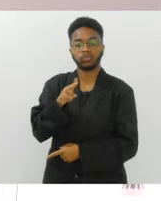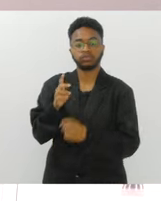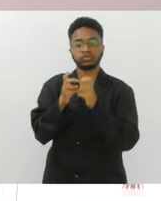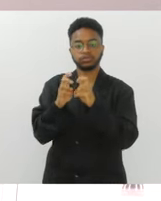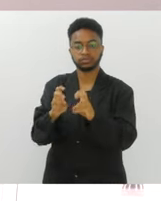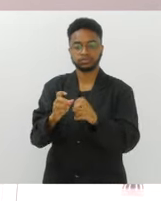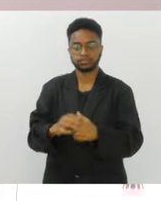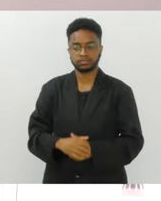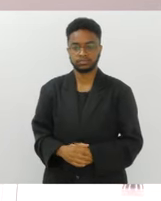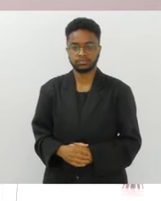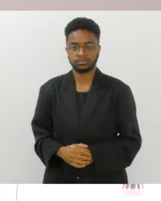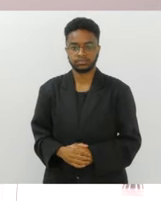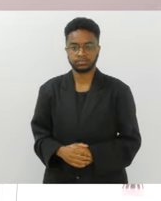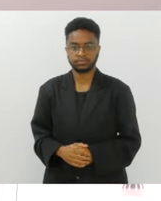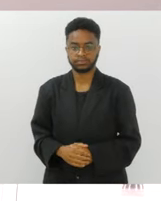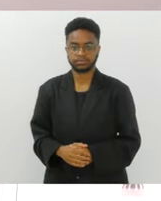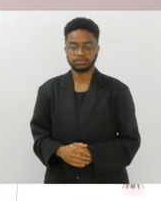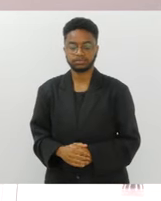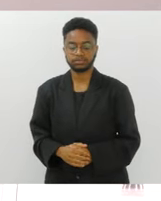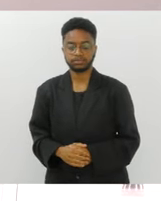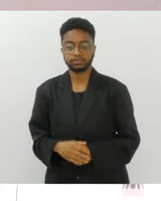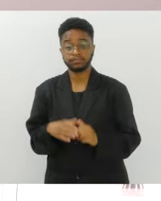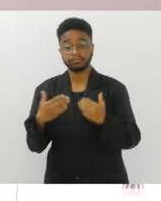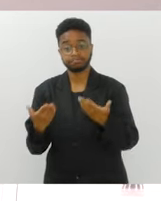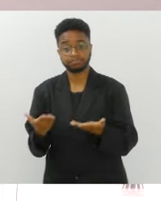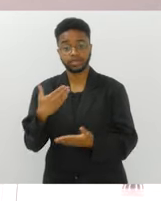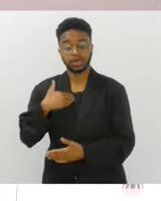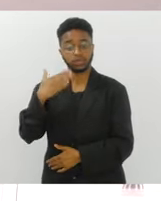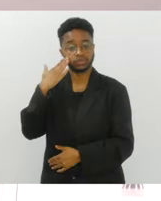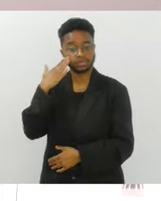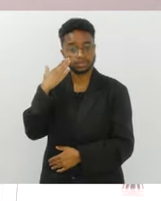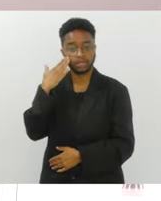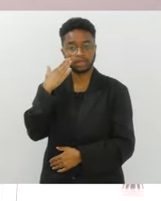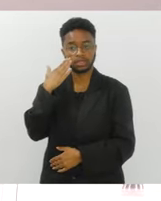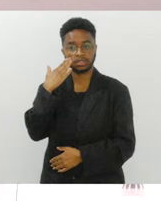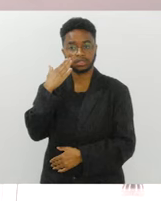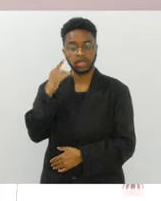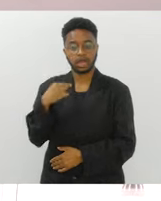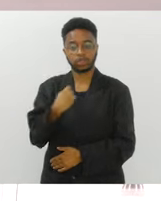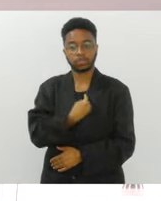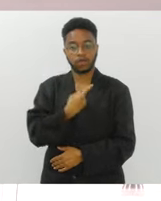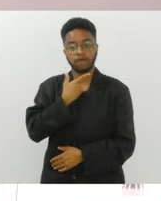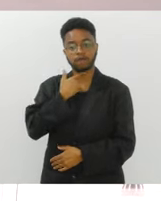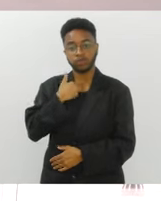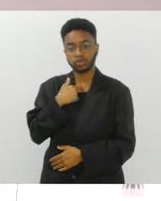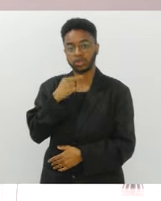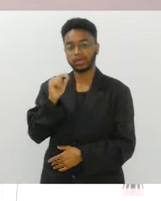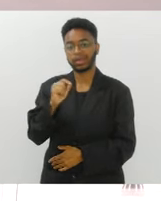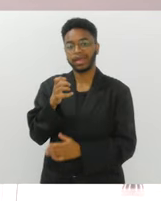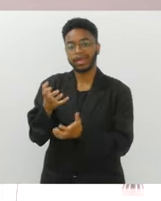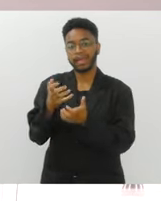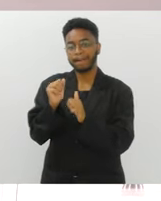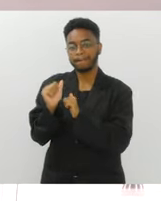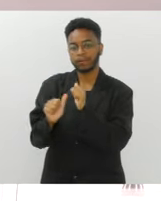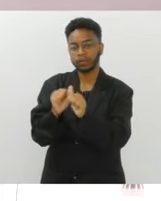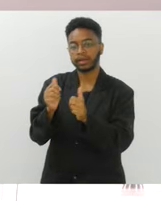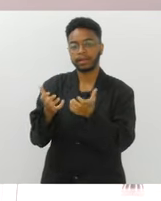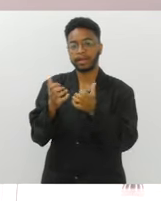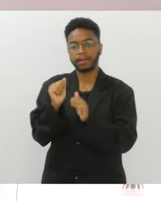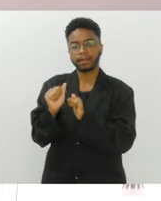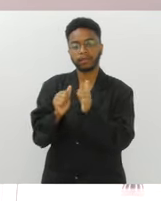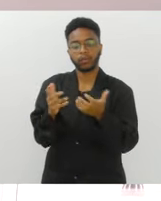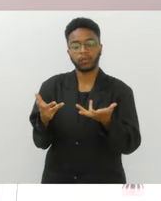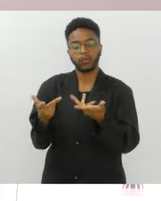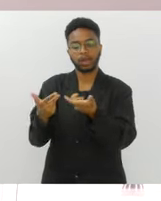Supervia. Então, sei que a vontade da mudança e da melhoria da qualidade